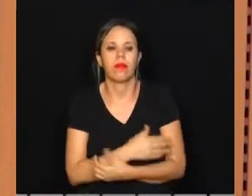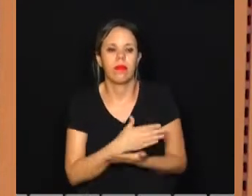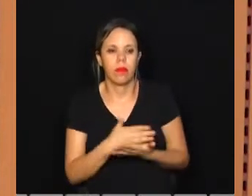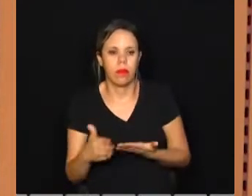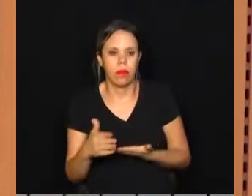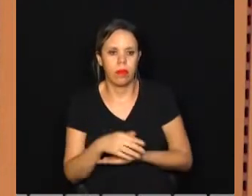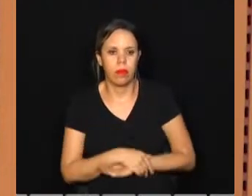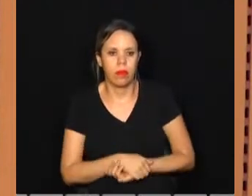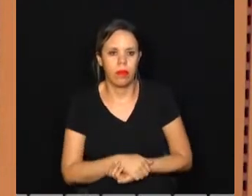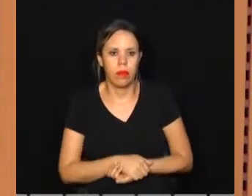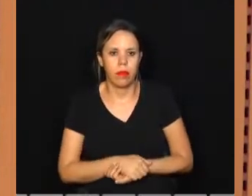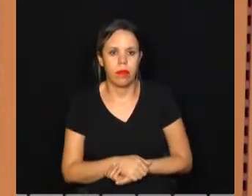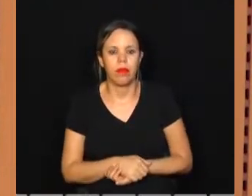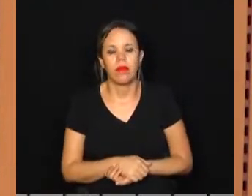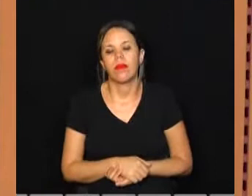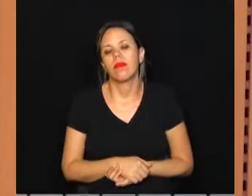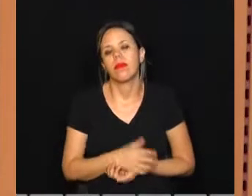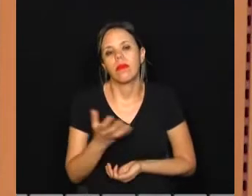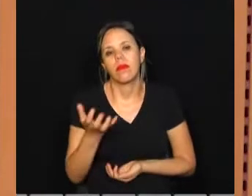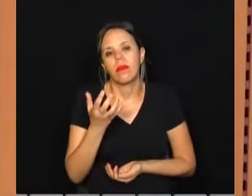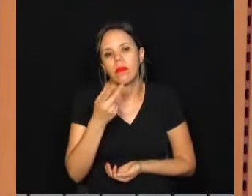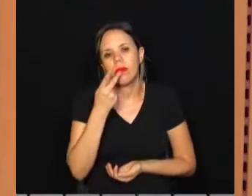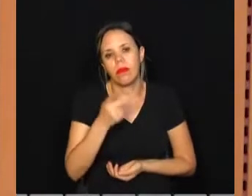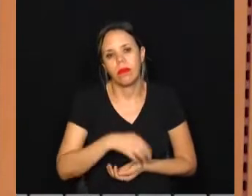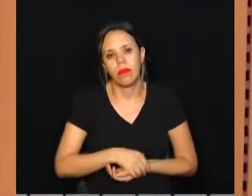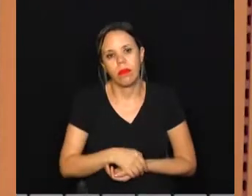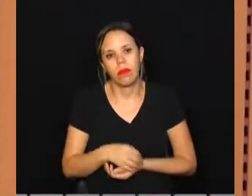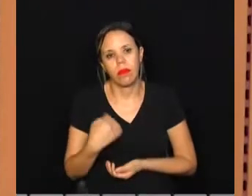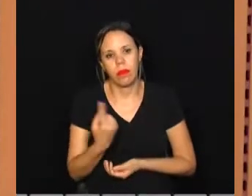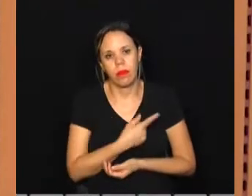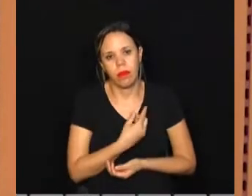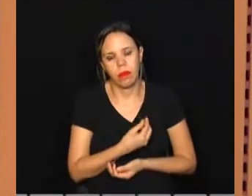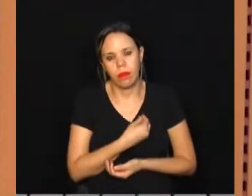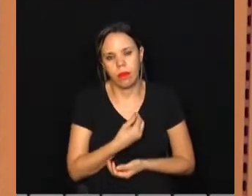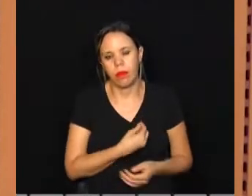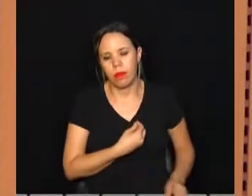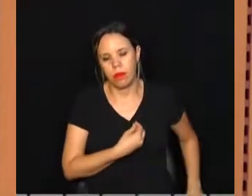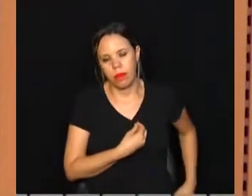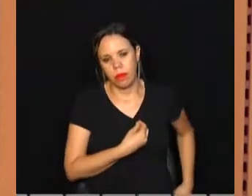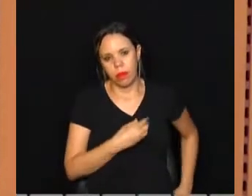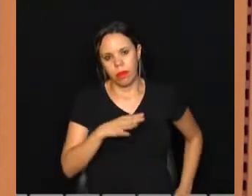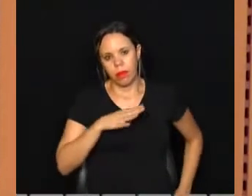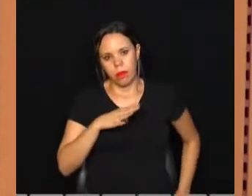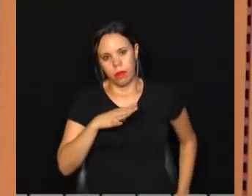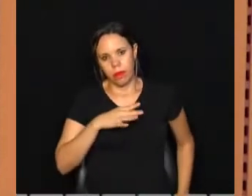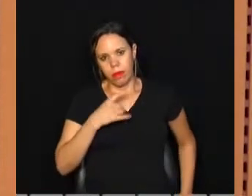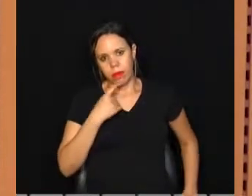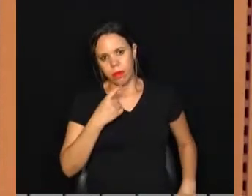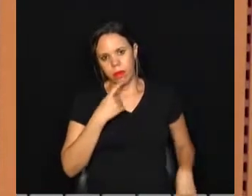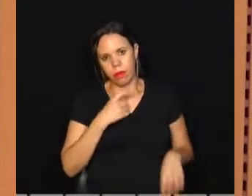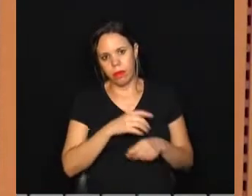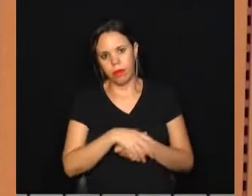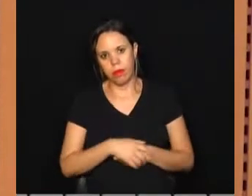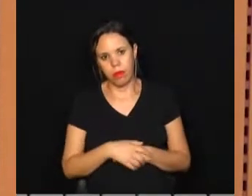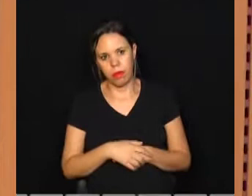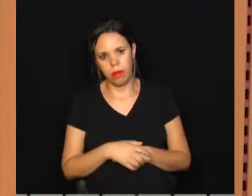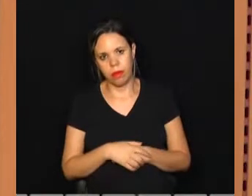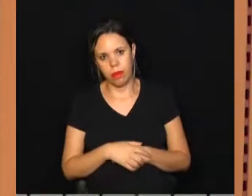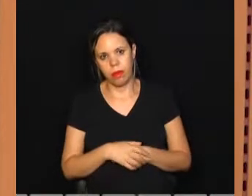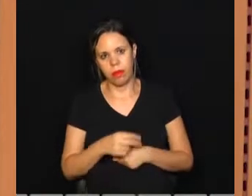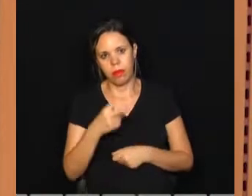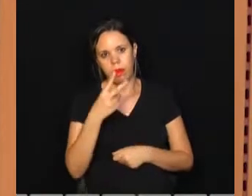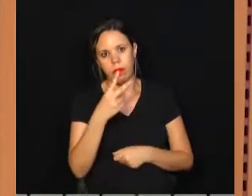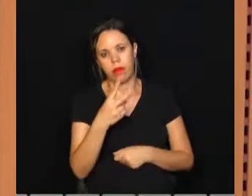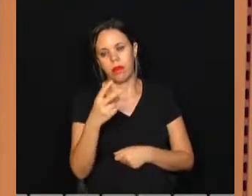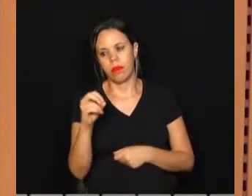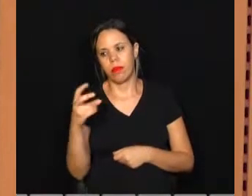aqui, eu queria dizer que a gente vive na cidade de Campinas, eu diria que desde